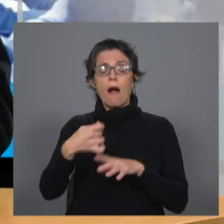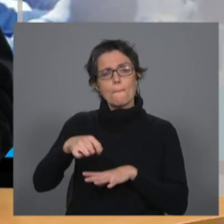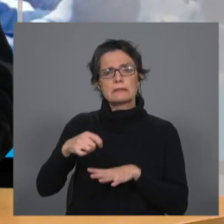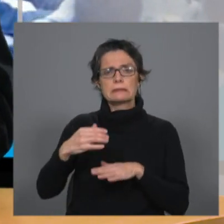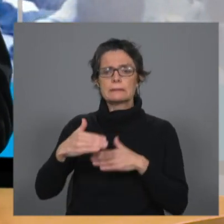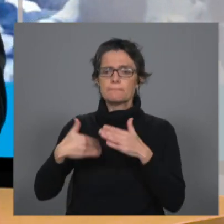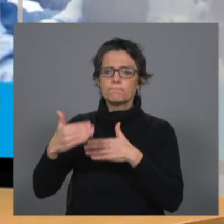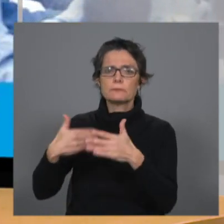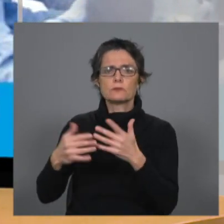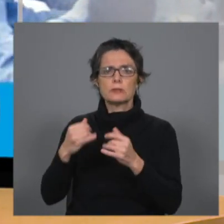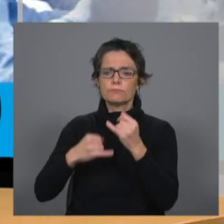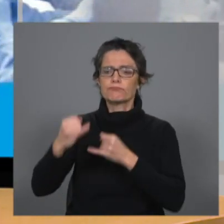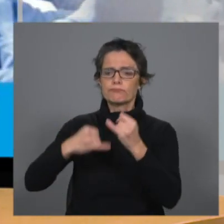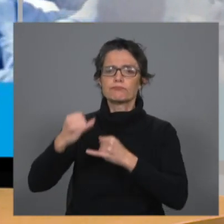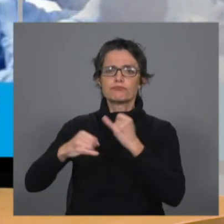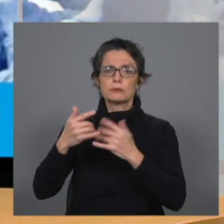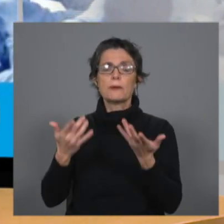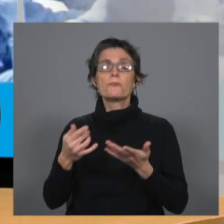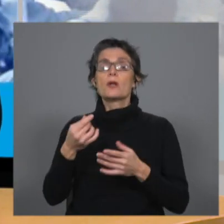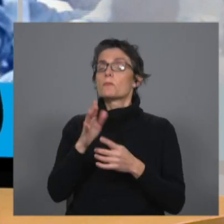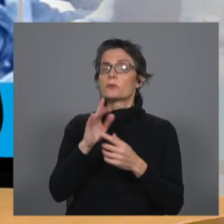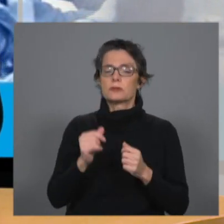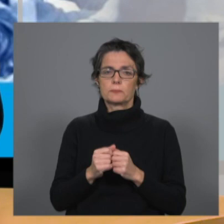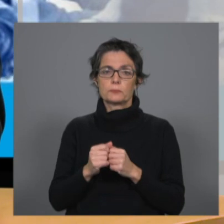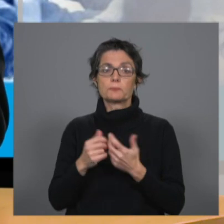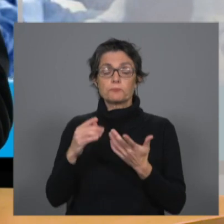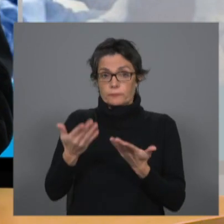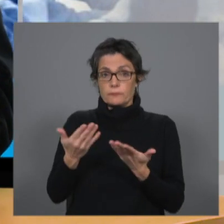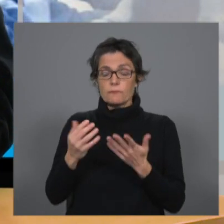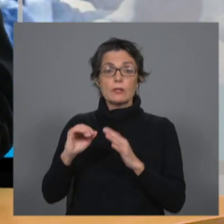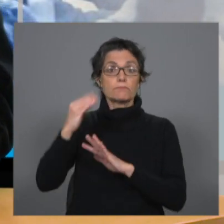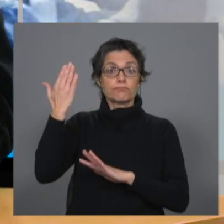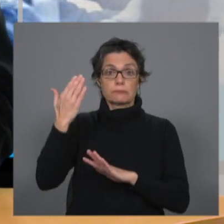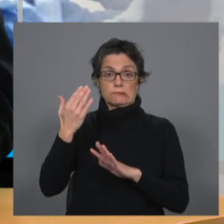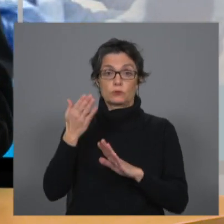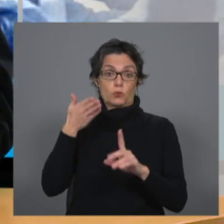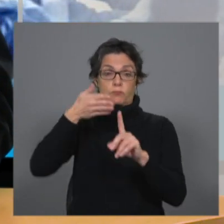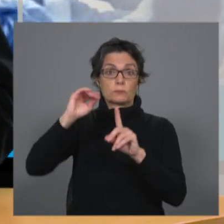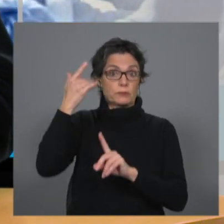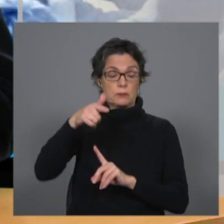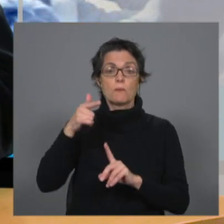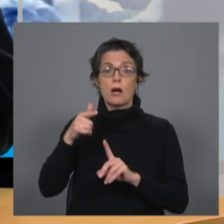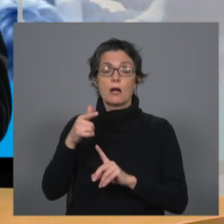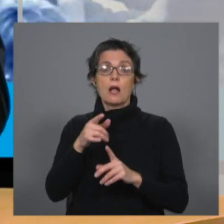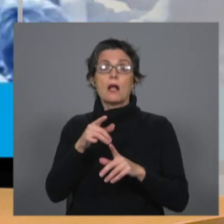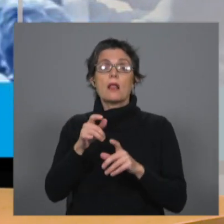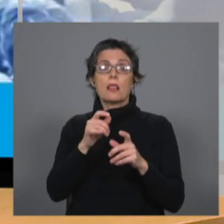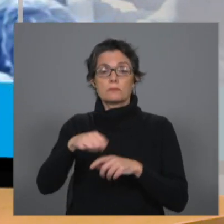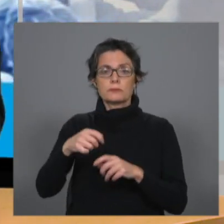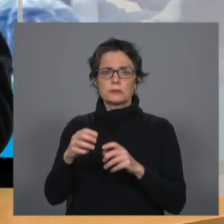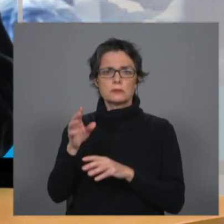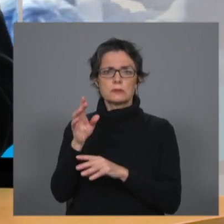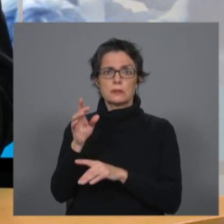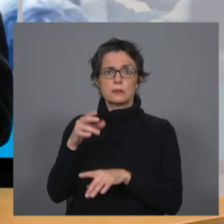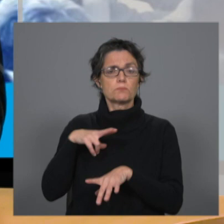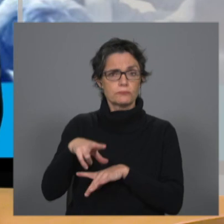exemplo. As prioridades da presidência portuguesa da União Europeia são articuladas num trio de